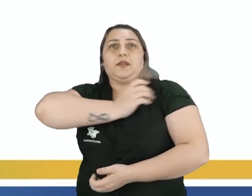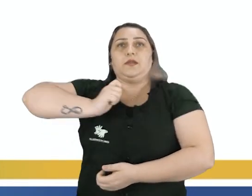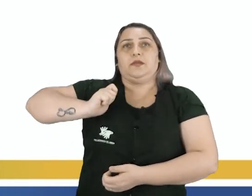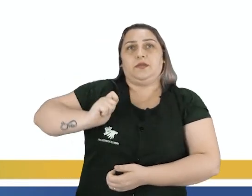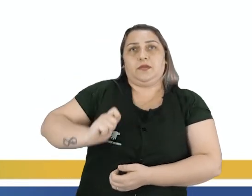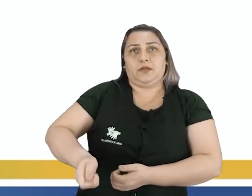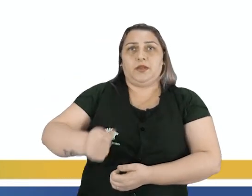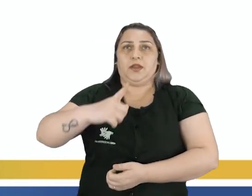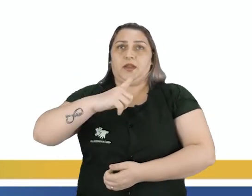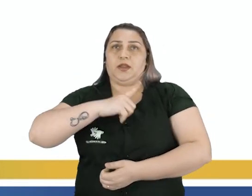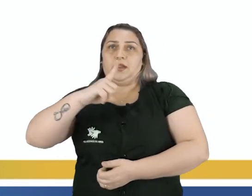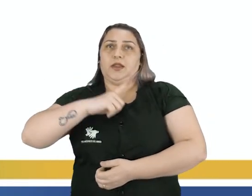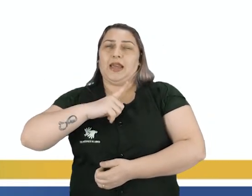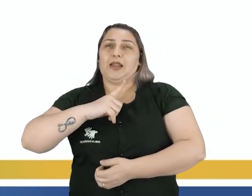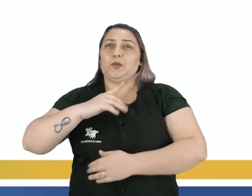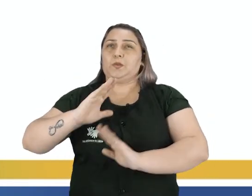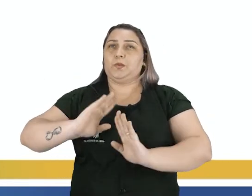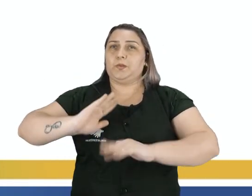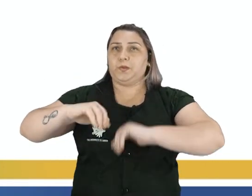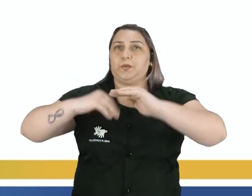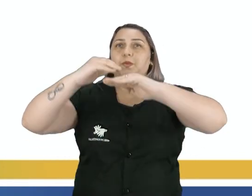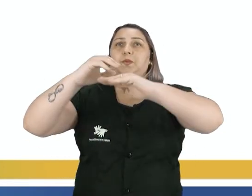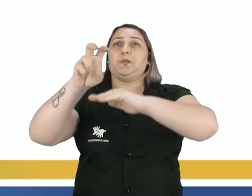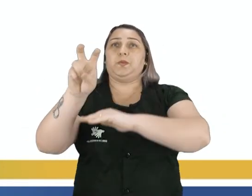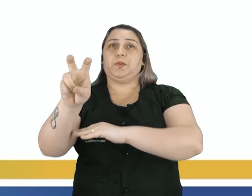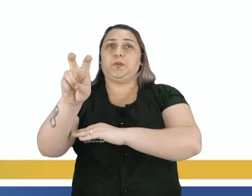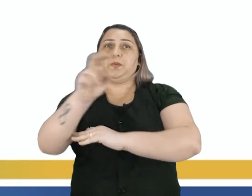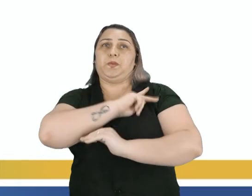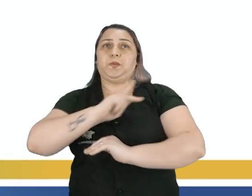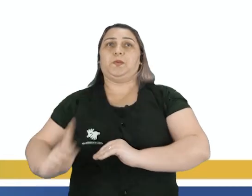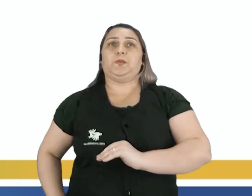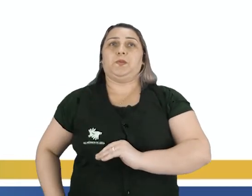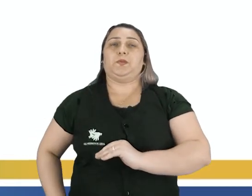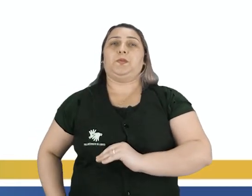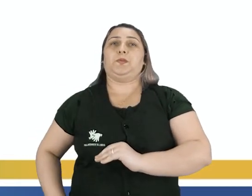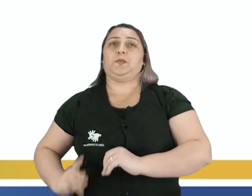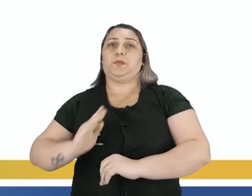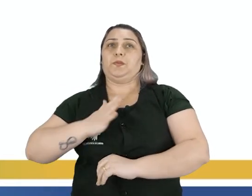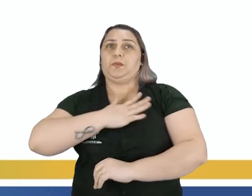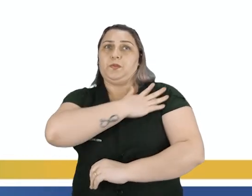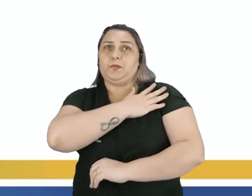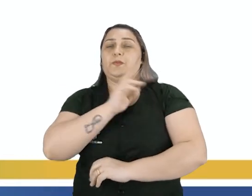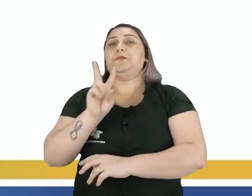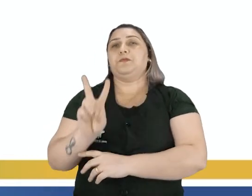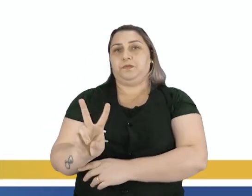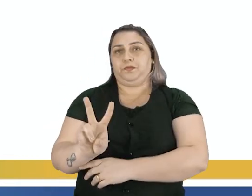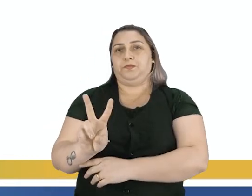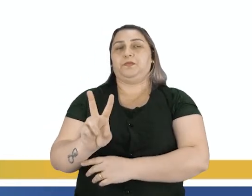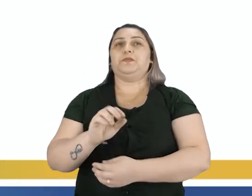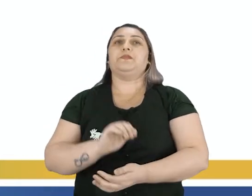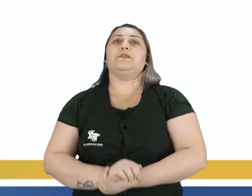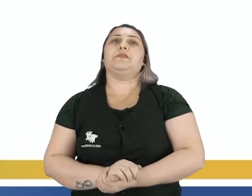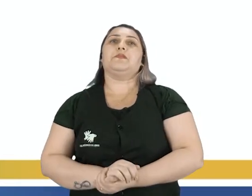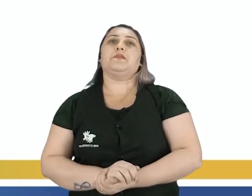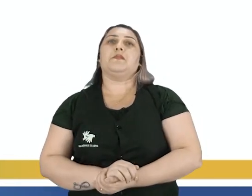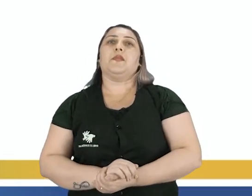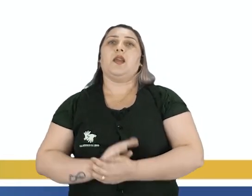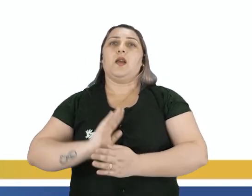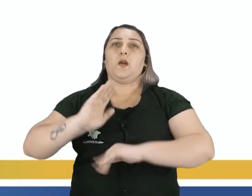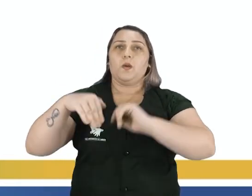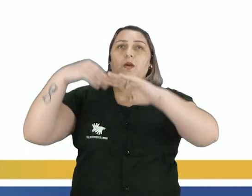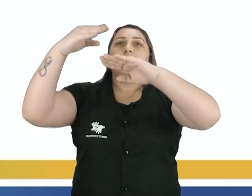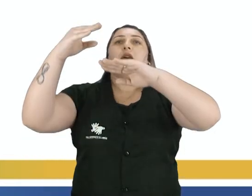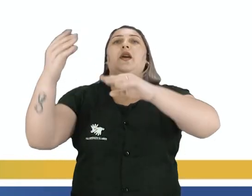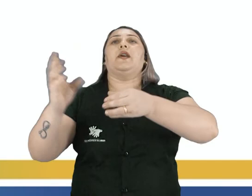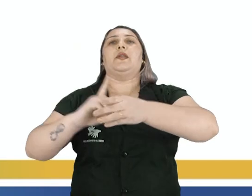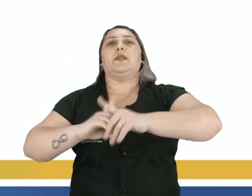aí, a ditadura militar teve em todo o seu processo 5 presidentes militares? Sim, também verdadeiro. Outra,